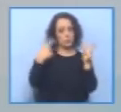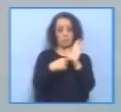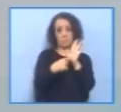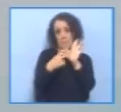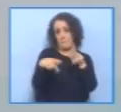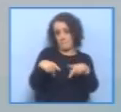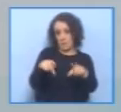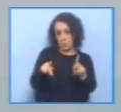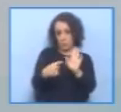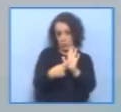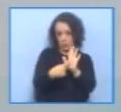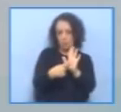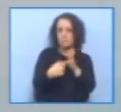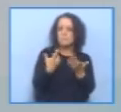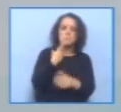eu